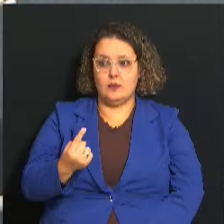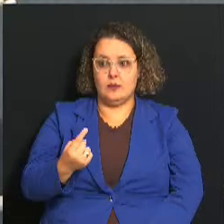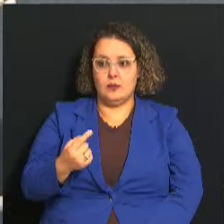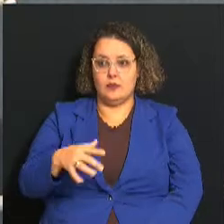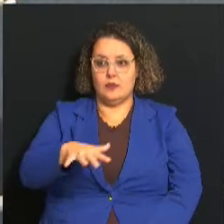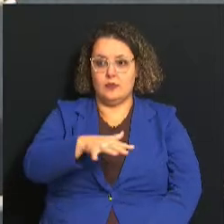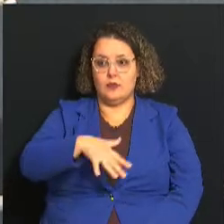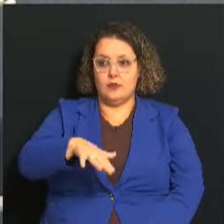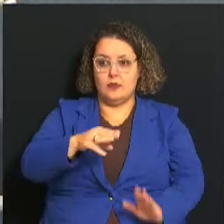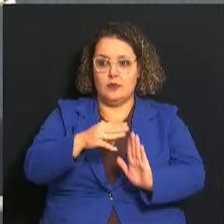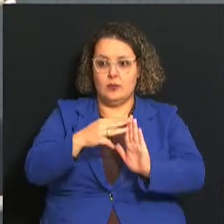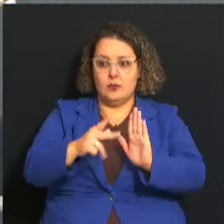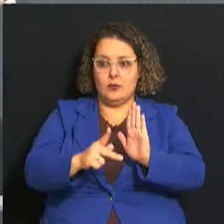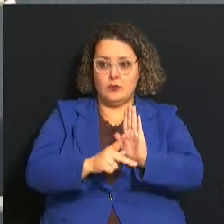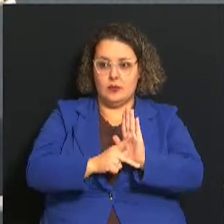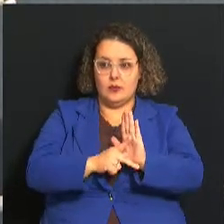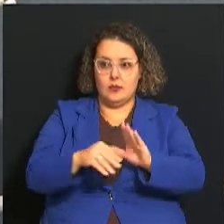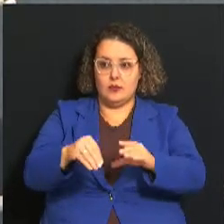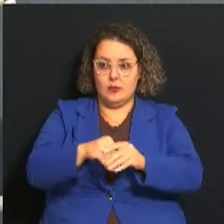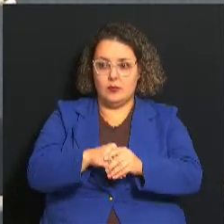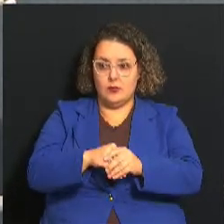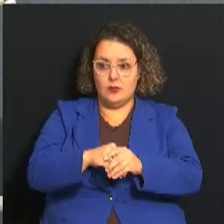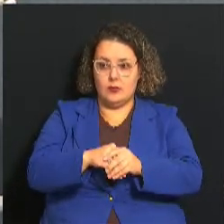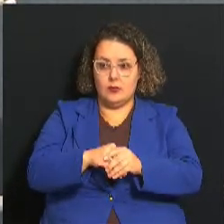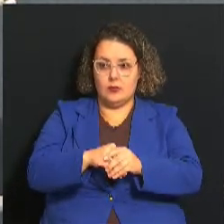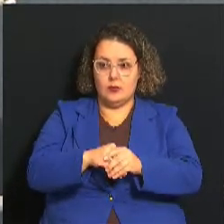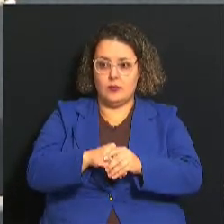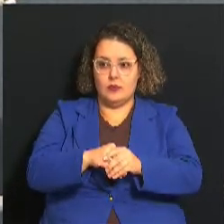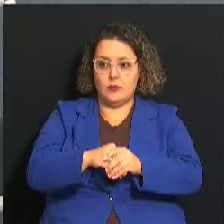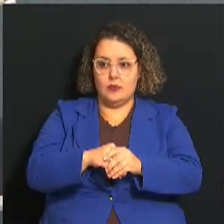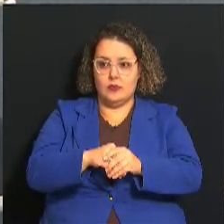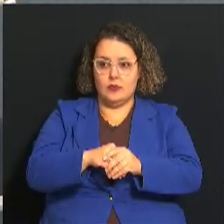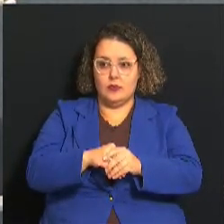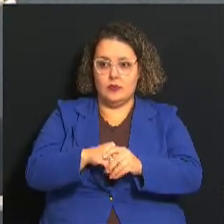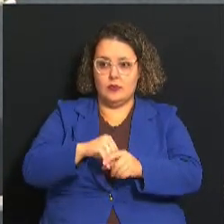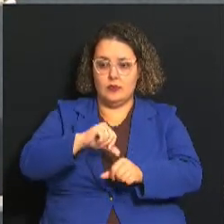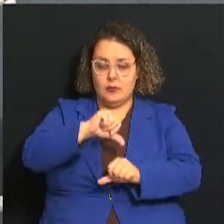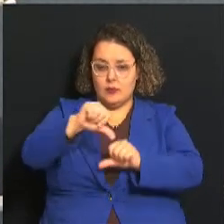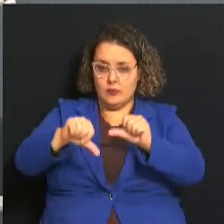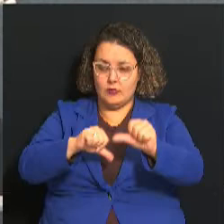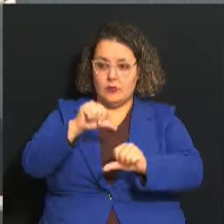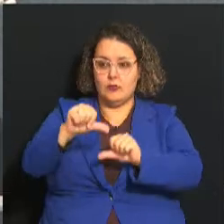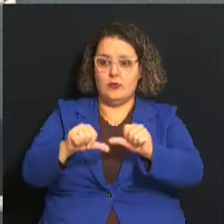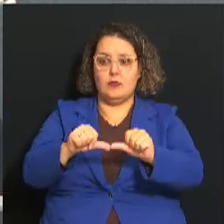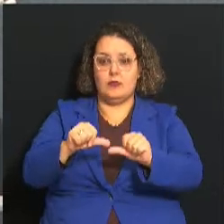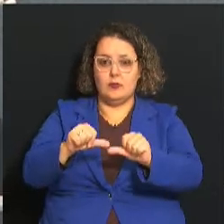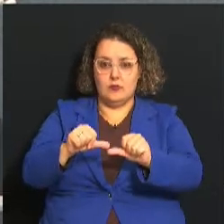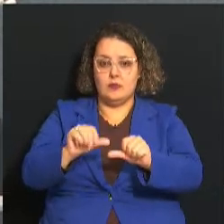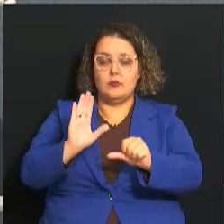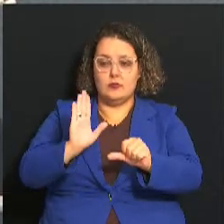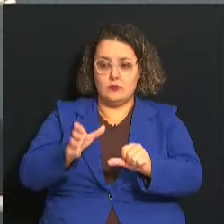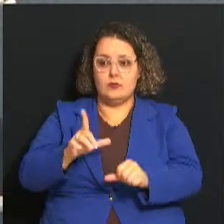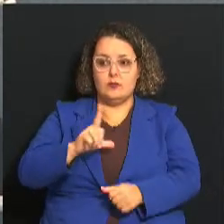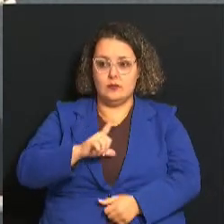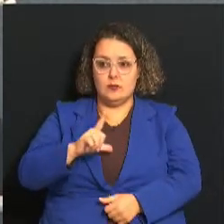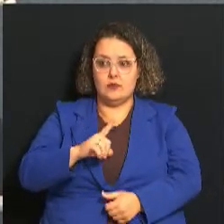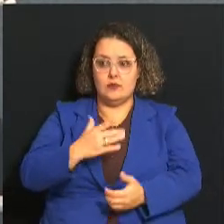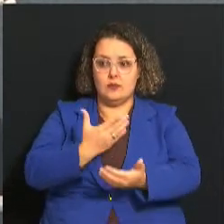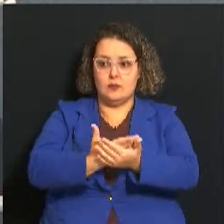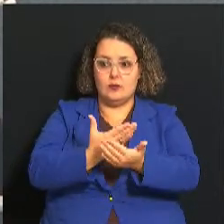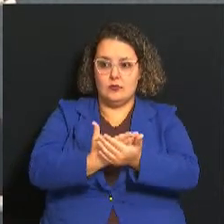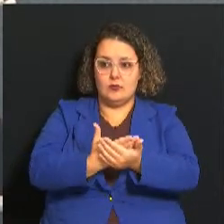medida provisória. E aí, eles, com isso, desfiguraram algo que existe em estudo